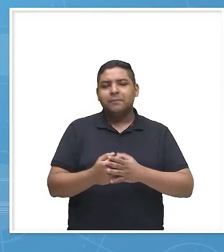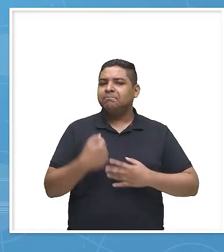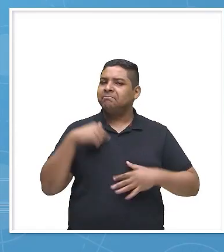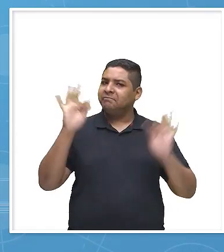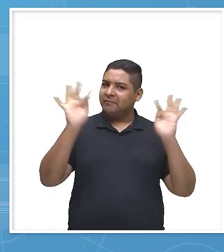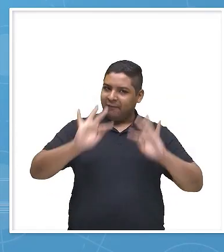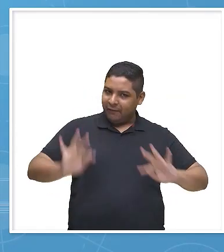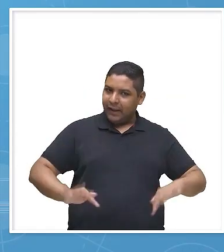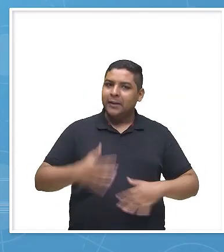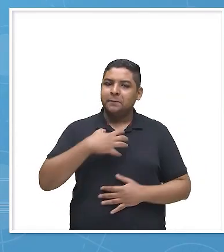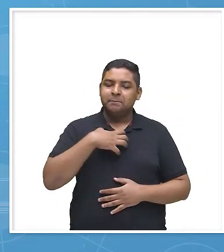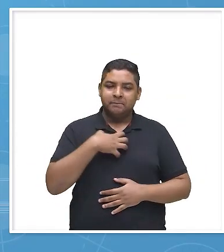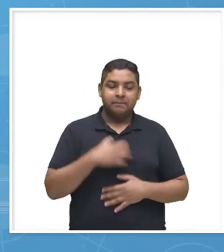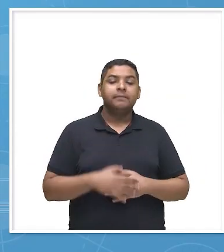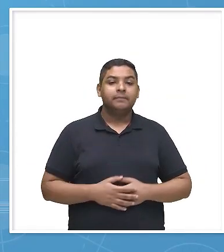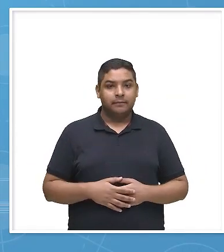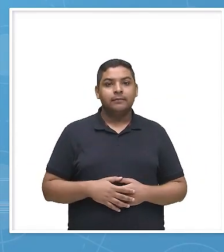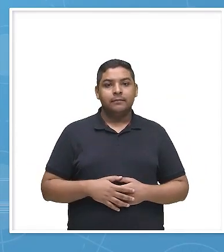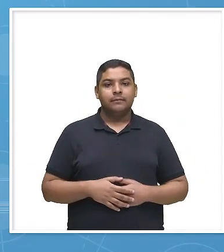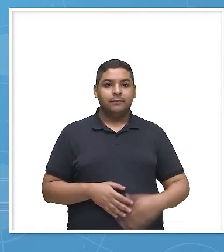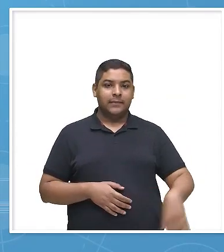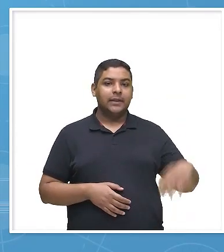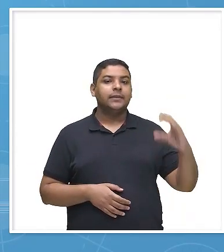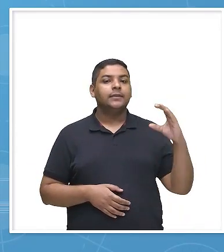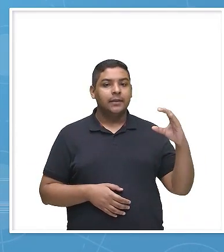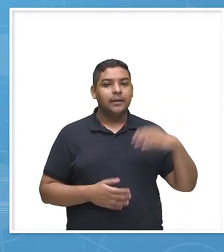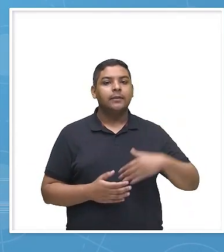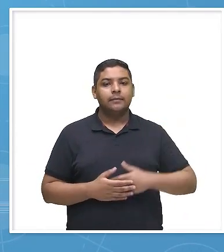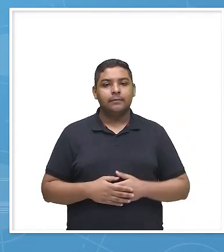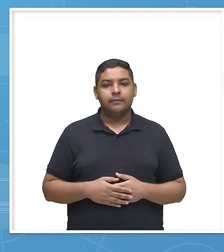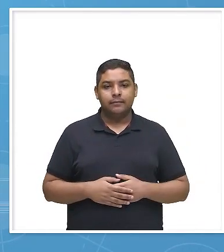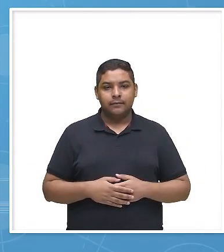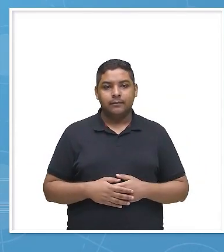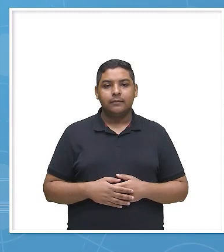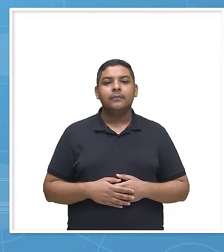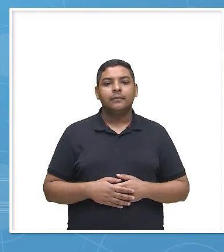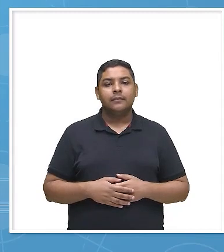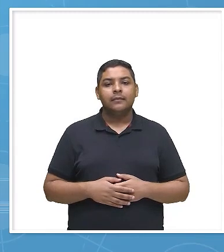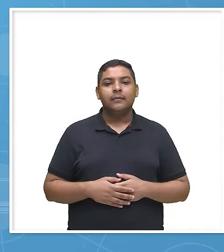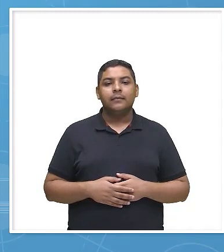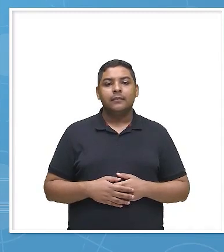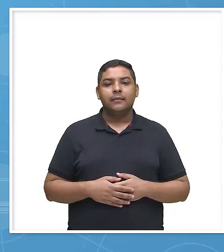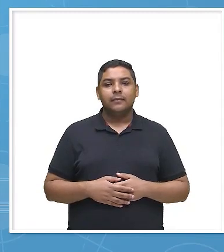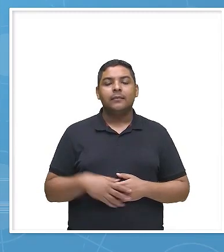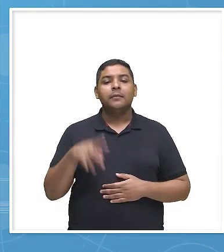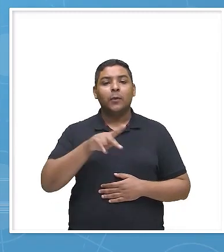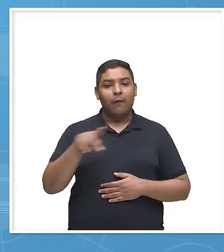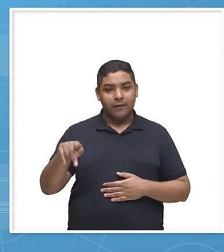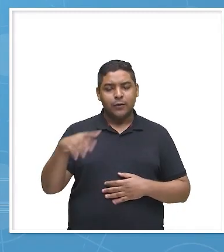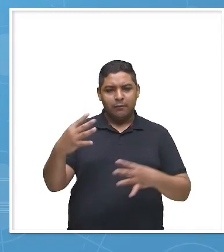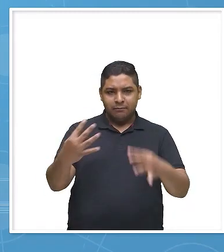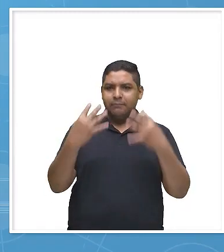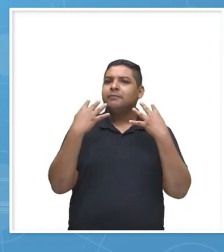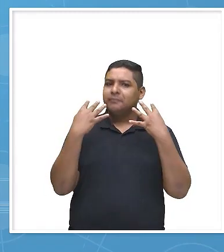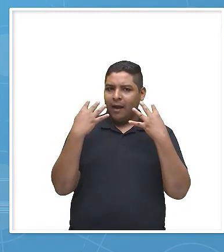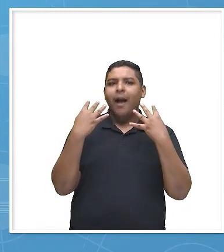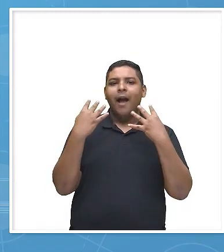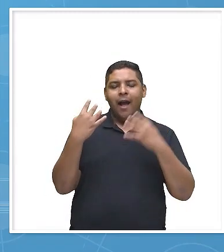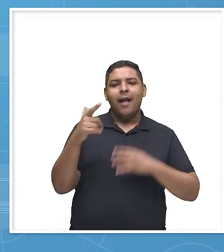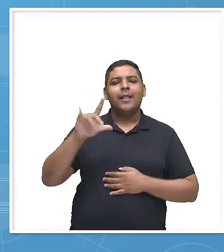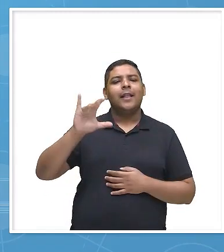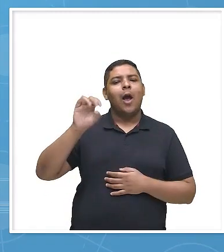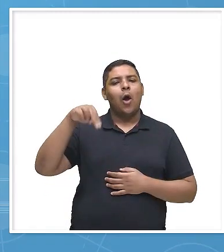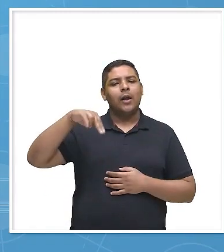C. Que honra do professor aqui sendo assistido pelo Lionel Messi. Olha só, gente. O Carlos Henrique